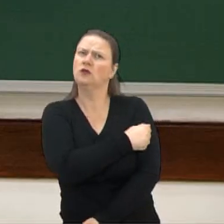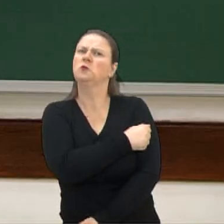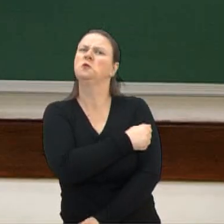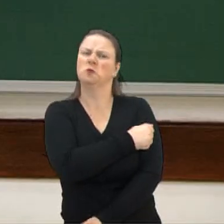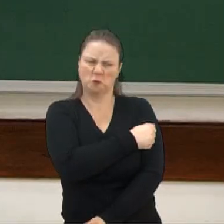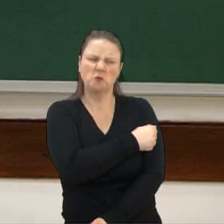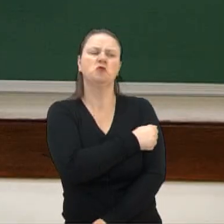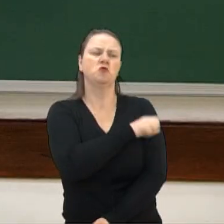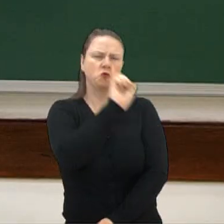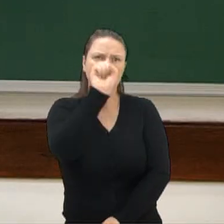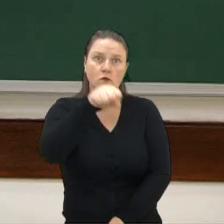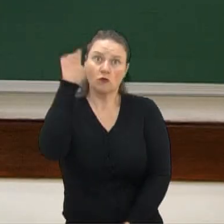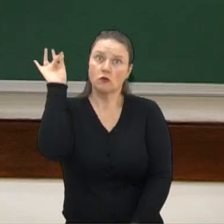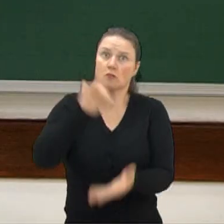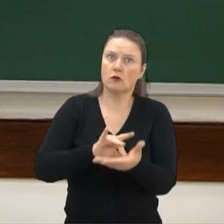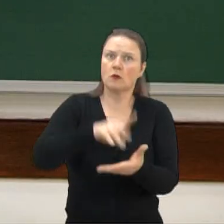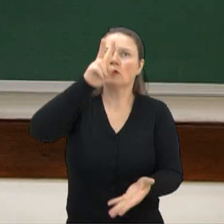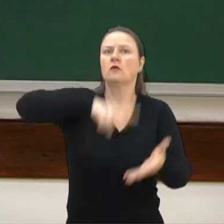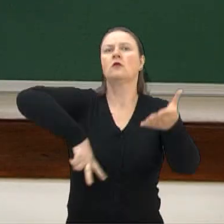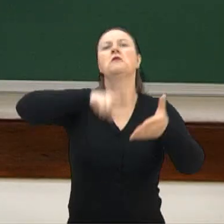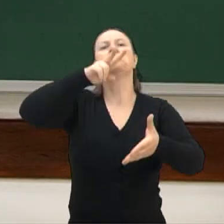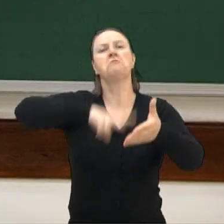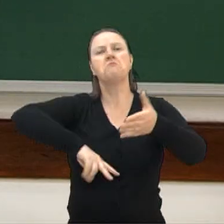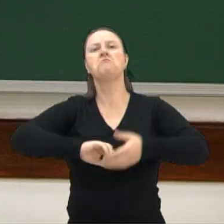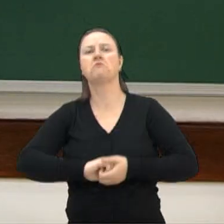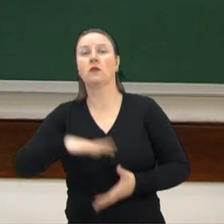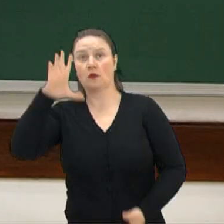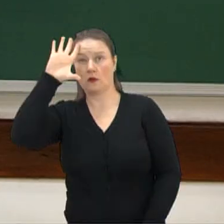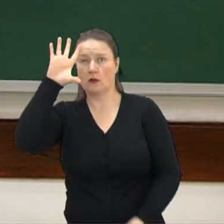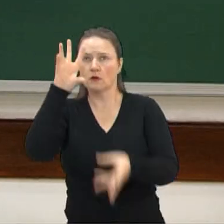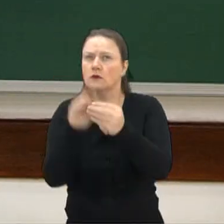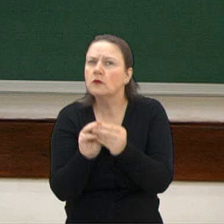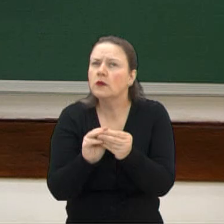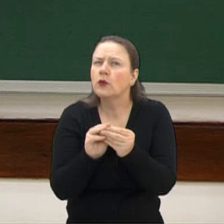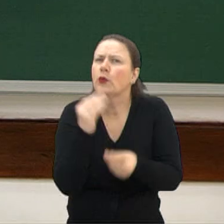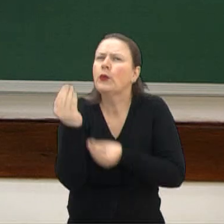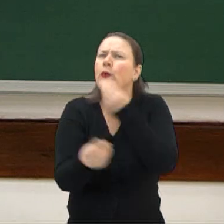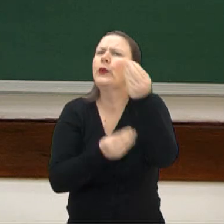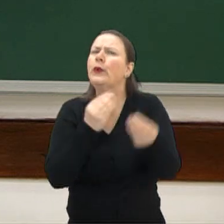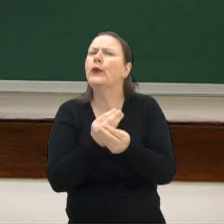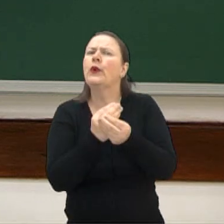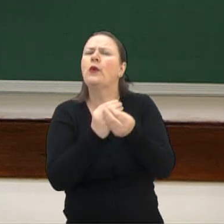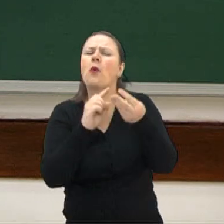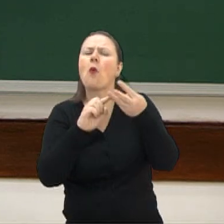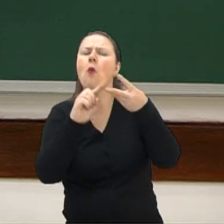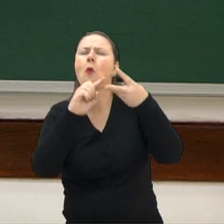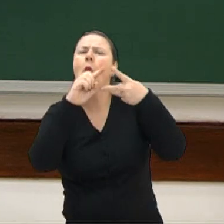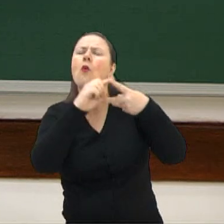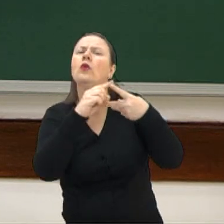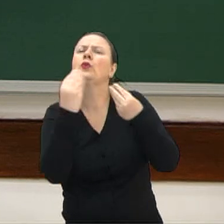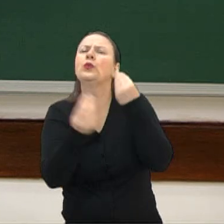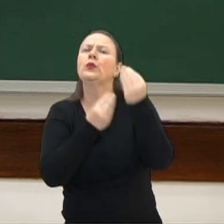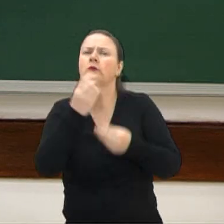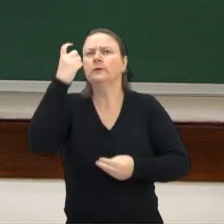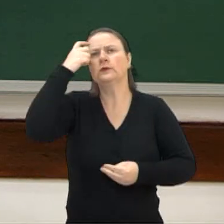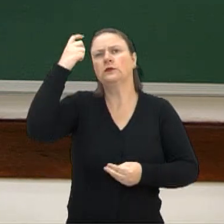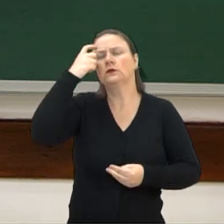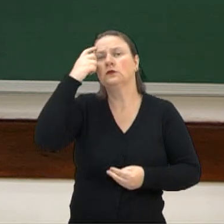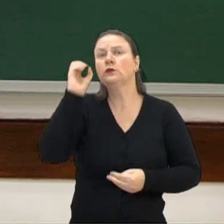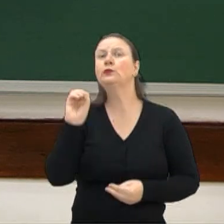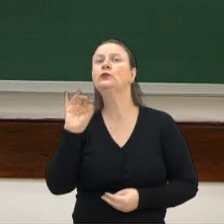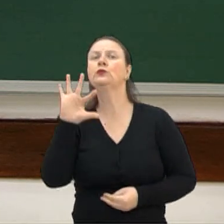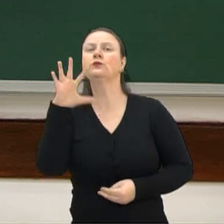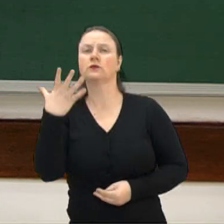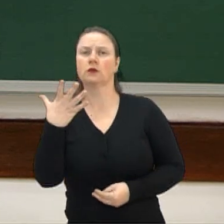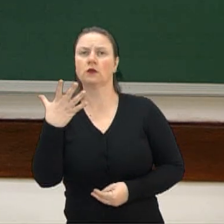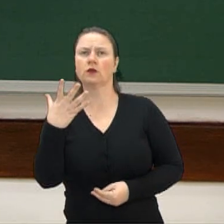fazem a leitura. Compreenderam como que nós pensamos nessas circunstâncias? Então, eu vou pensar o